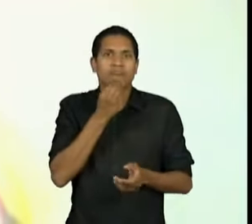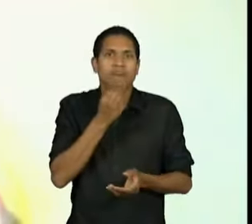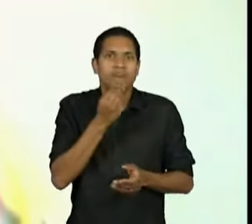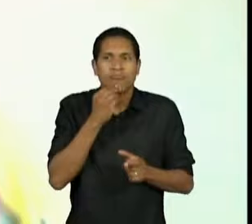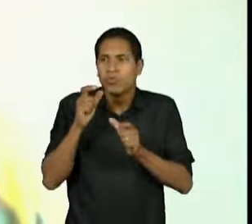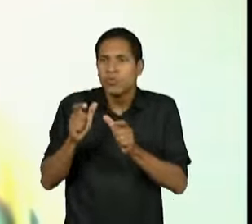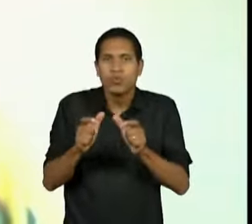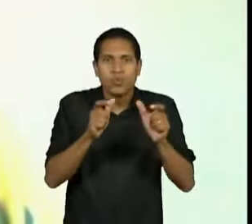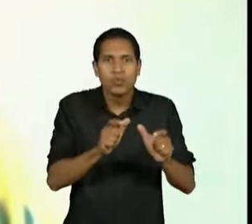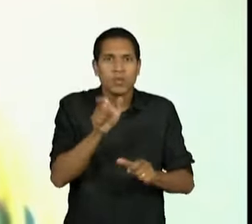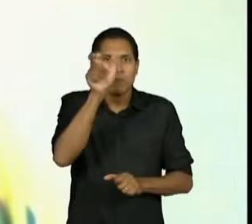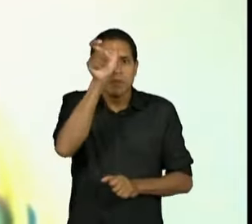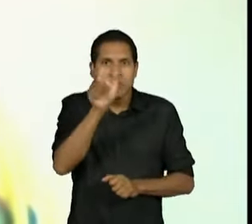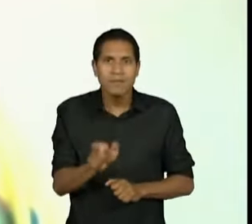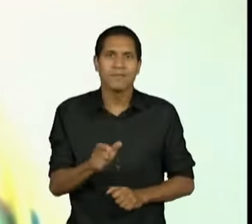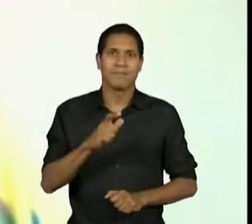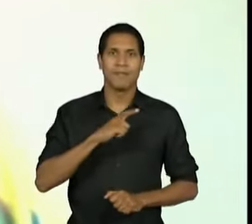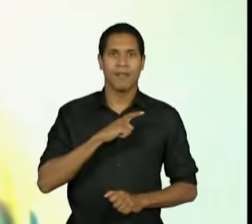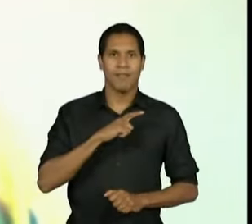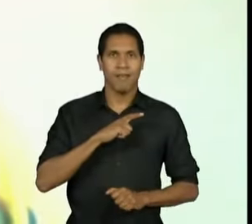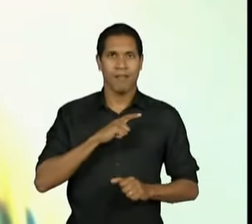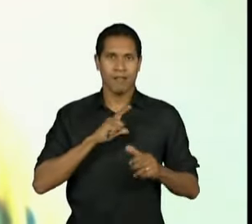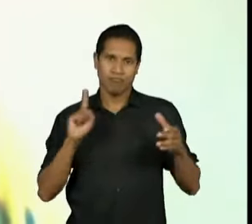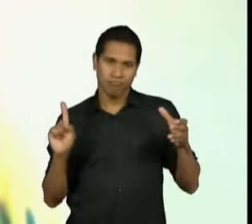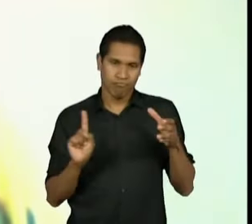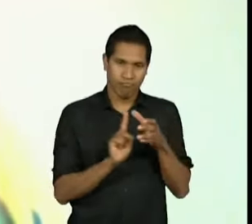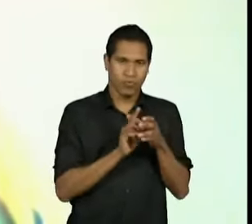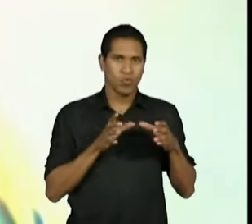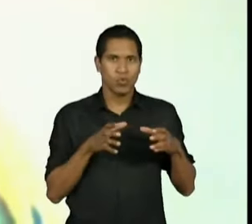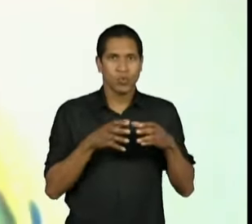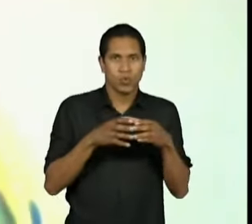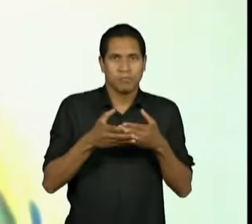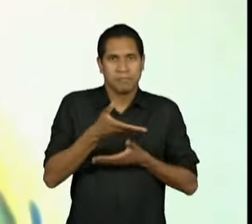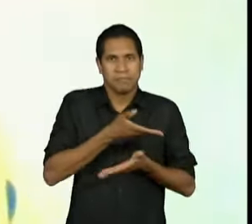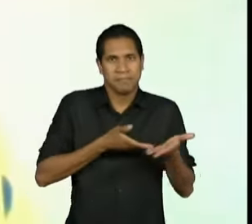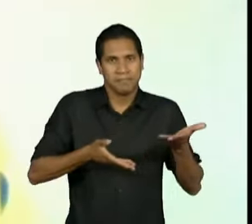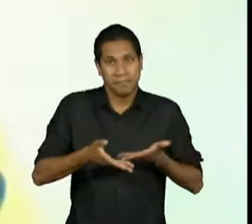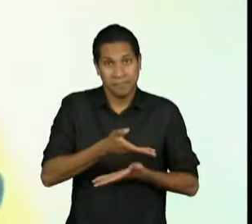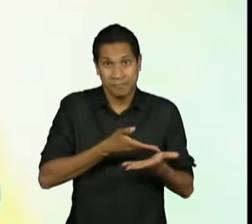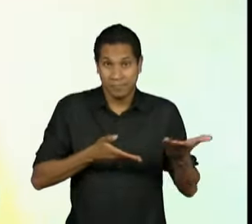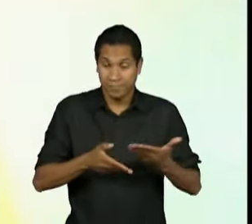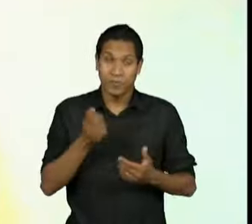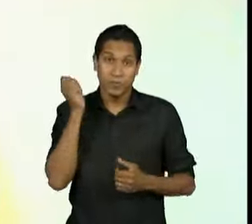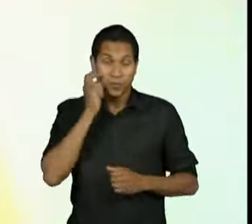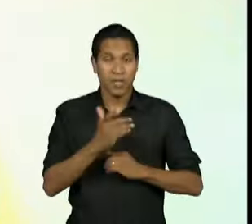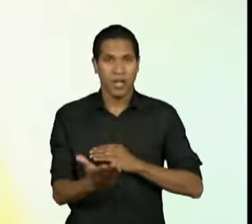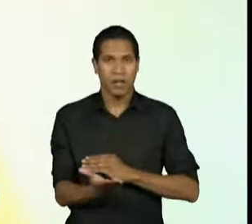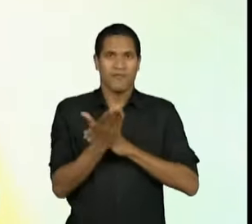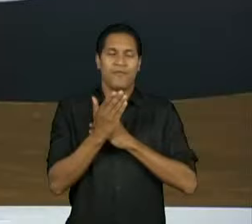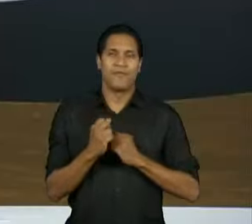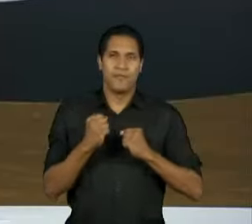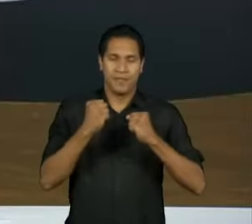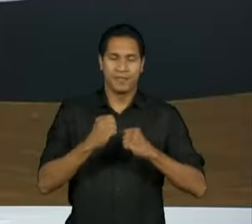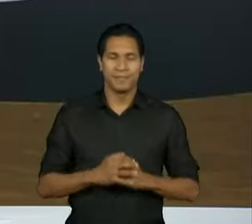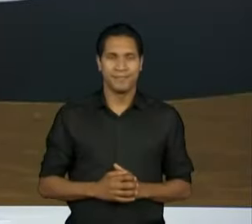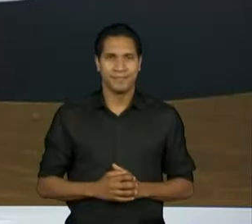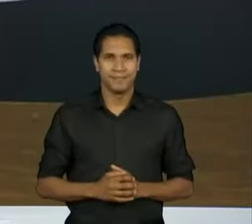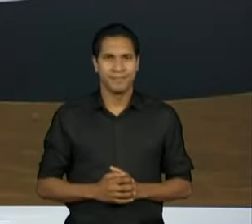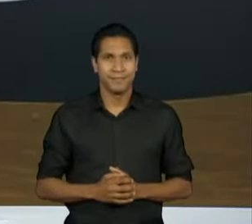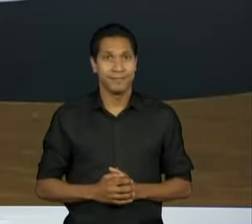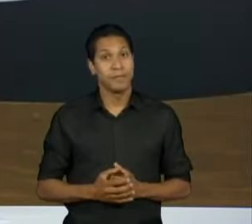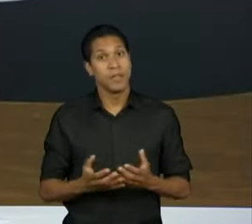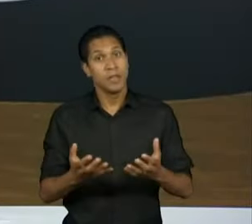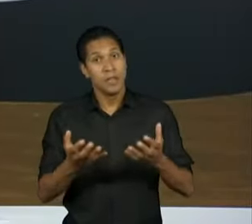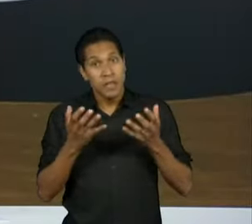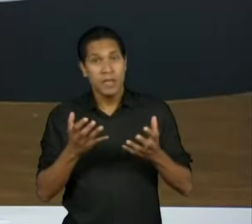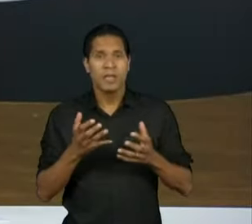espaços que o sujeito busca o coletivo ou está no coletivo para se fortalecer. Eu queria continuar mais ou